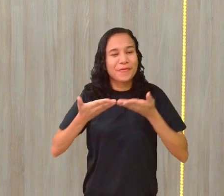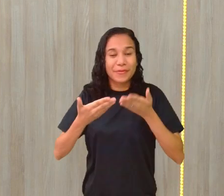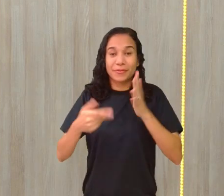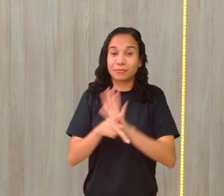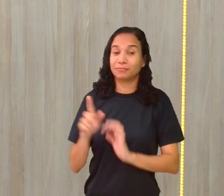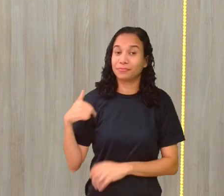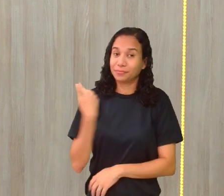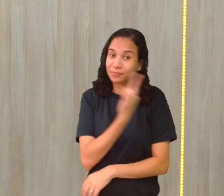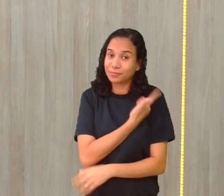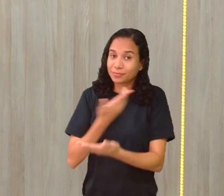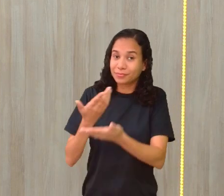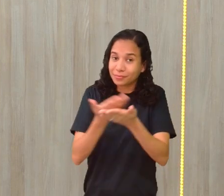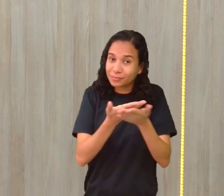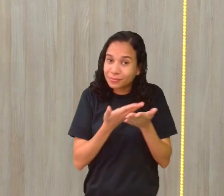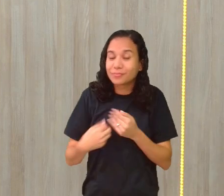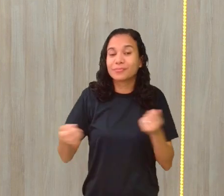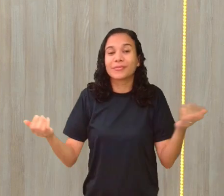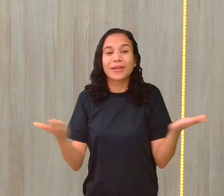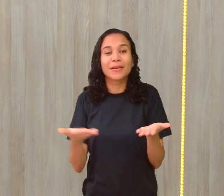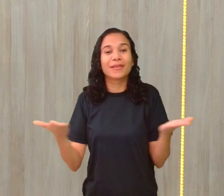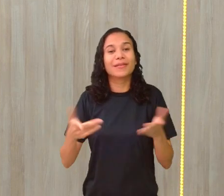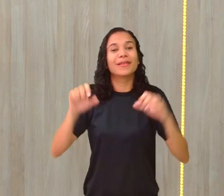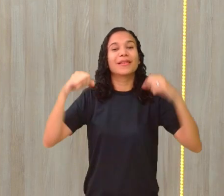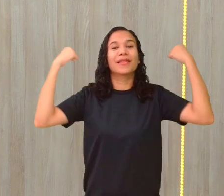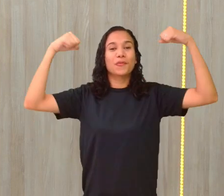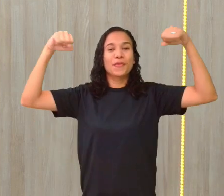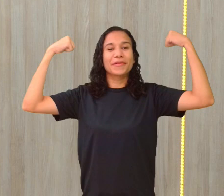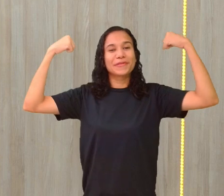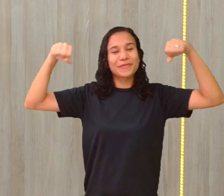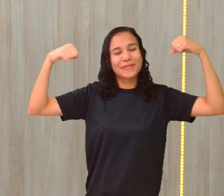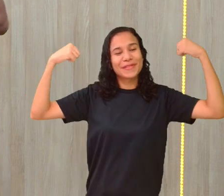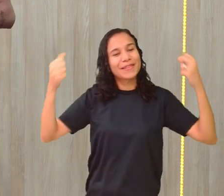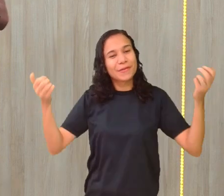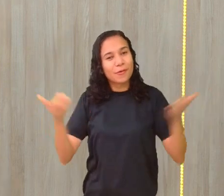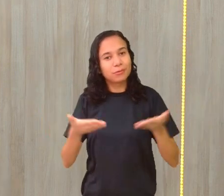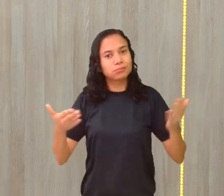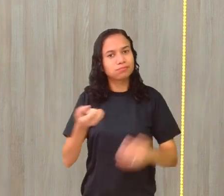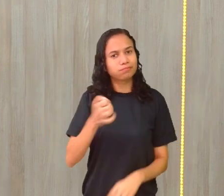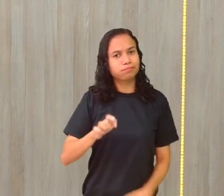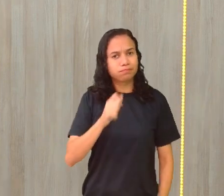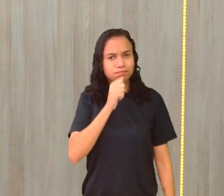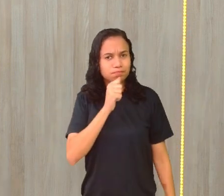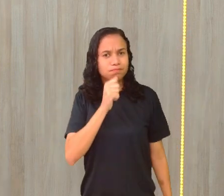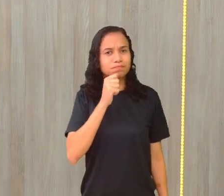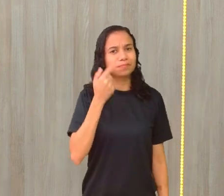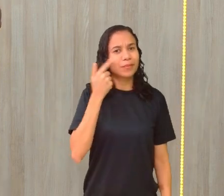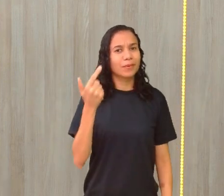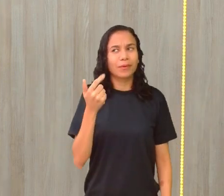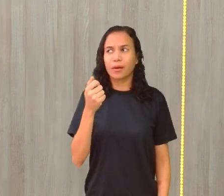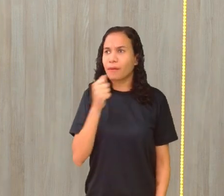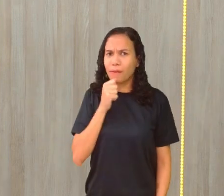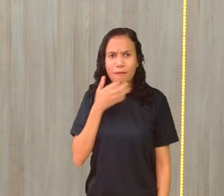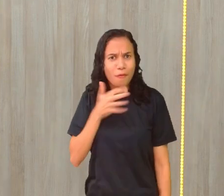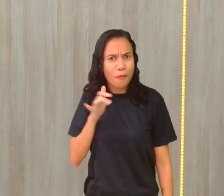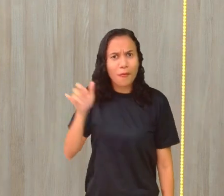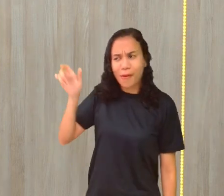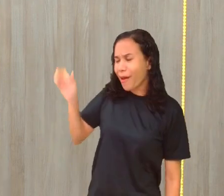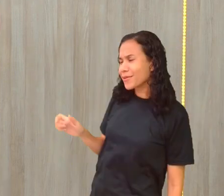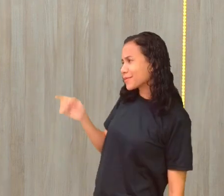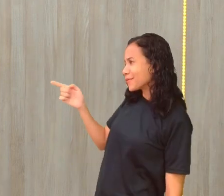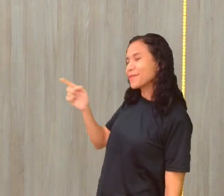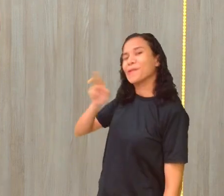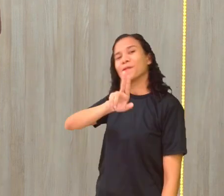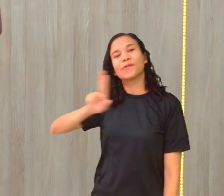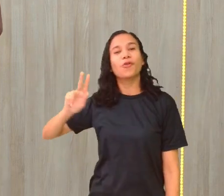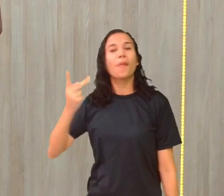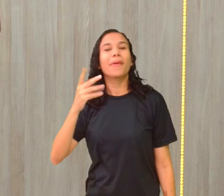todas bem-vindos e bem-vindas a mais uma aula de Educação Física. Se você, a esta altura, ainda não me conhece, eu